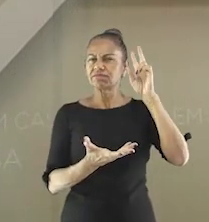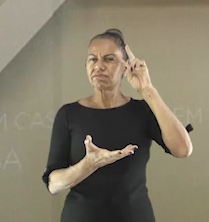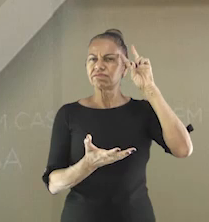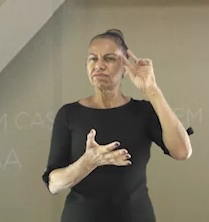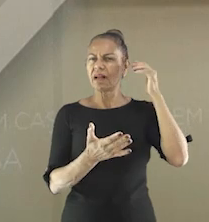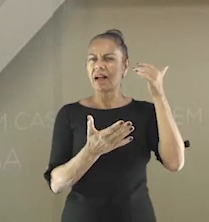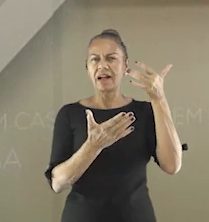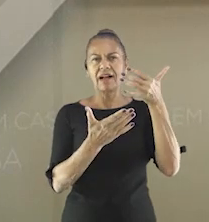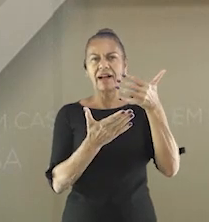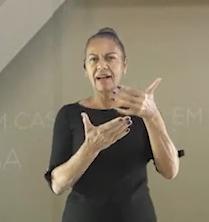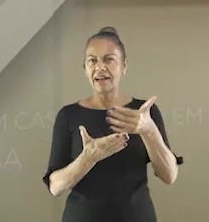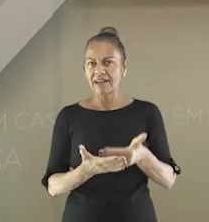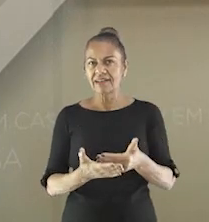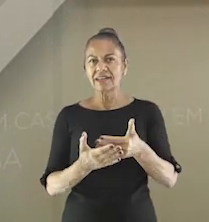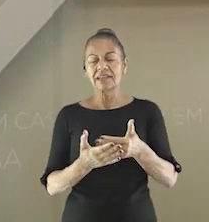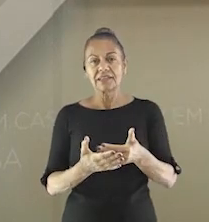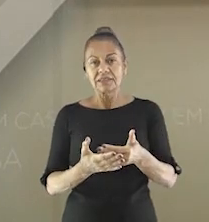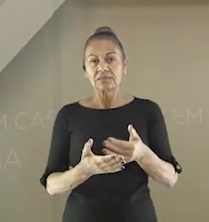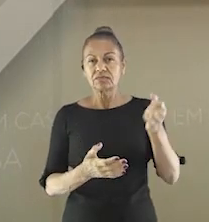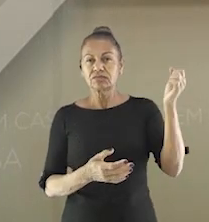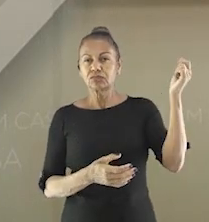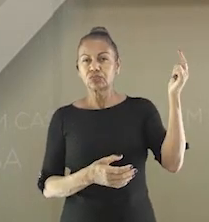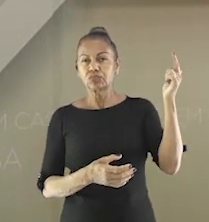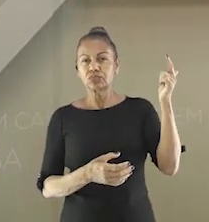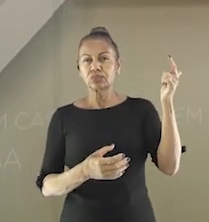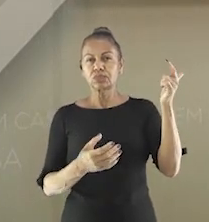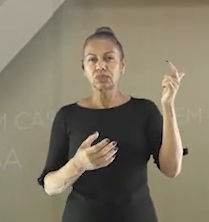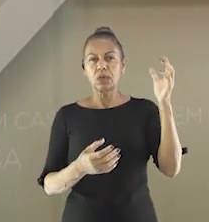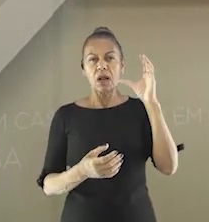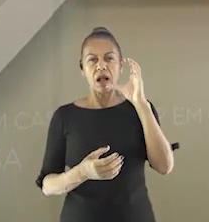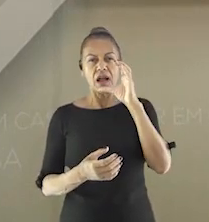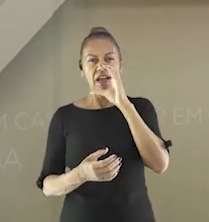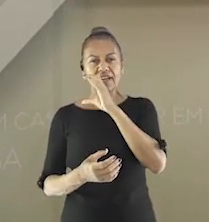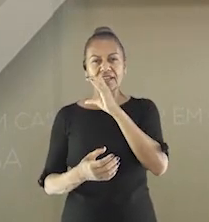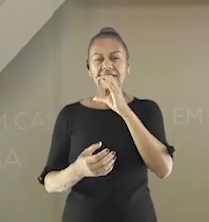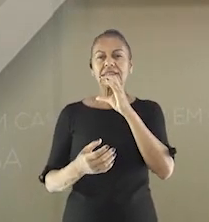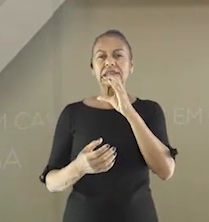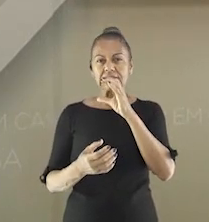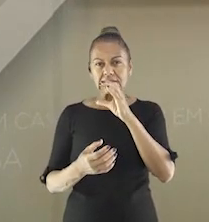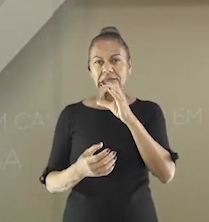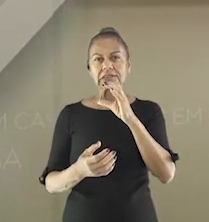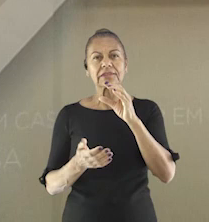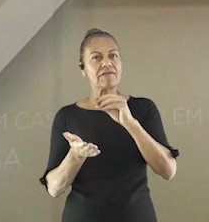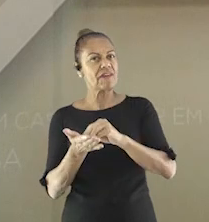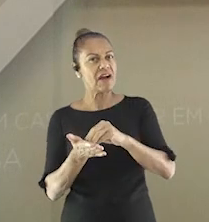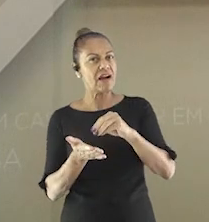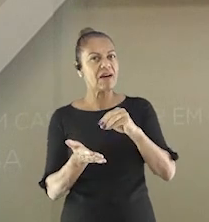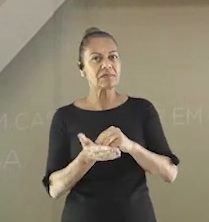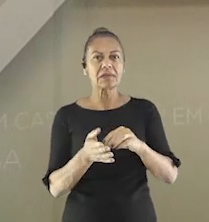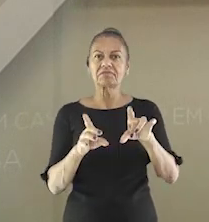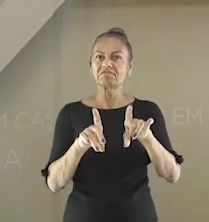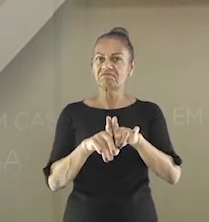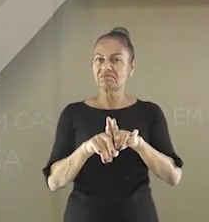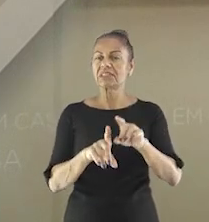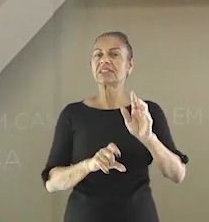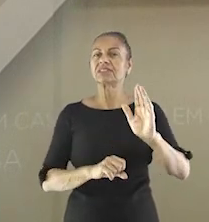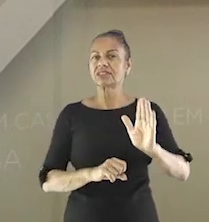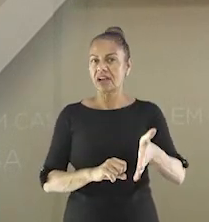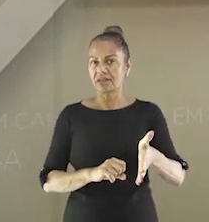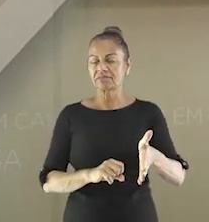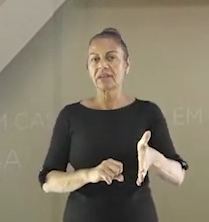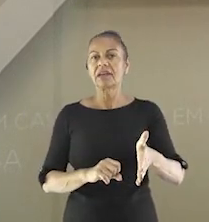foram essenciais para a existência da vida como conhecemos, né? Com isso, eu quero dizer que nosso planeta já passou por